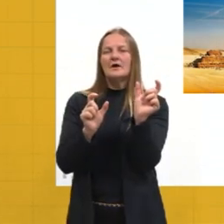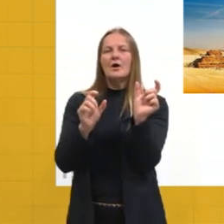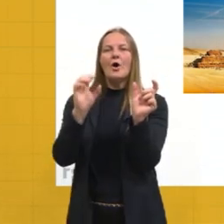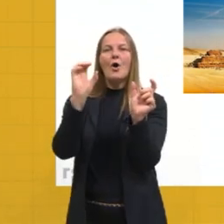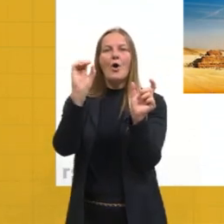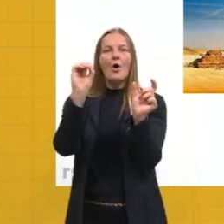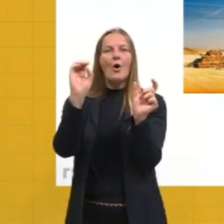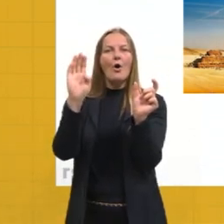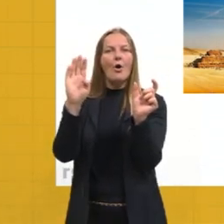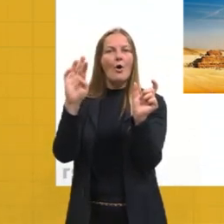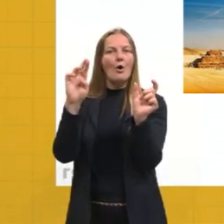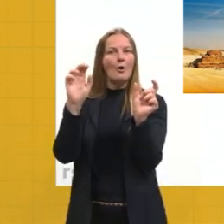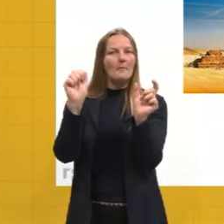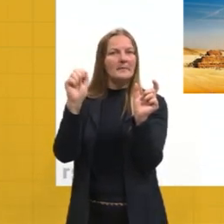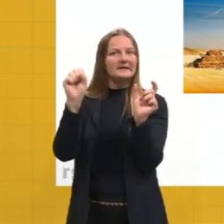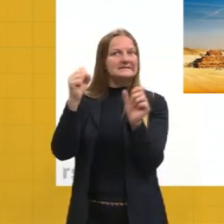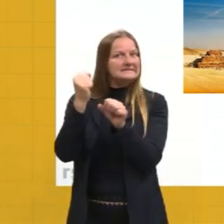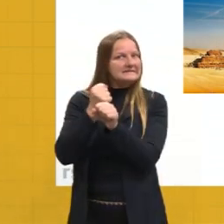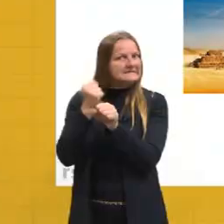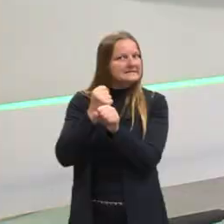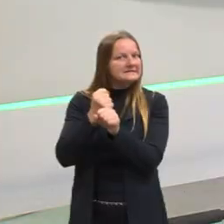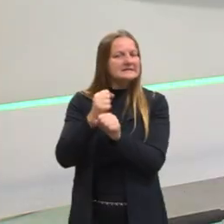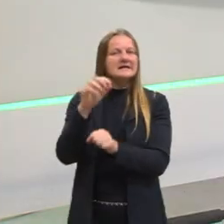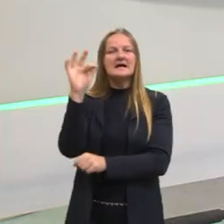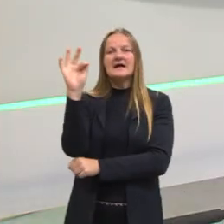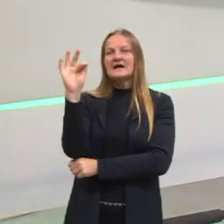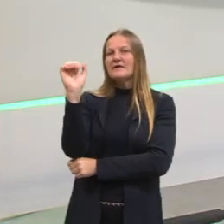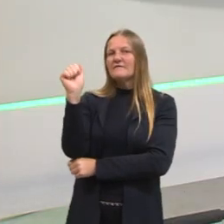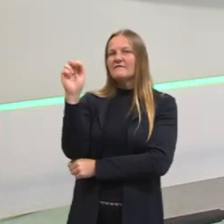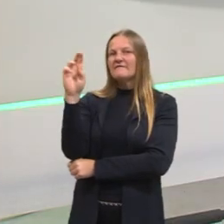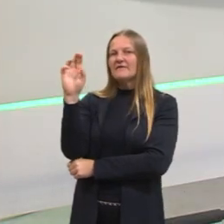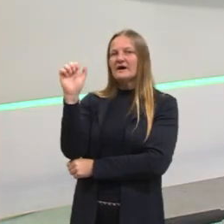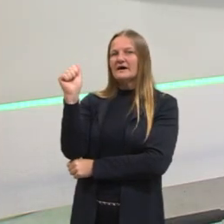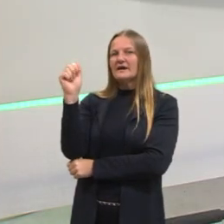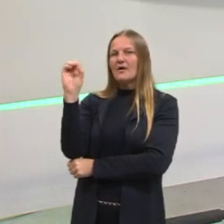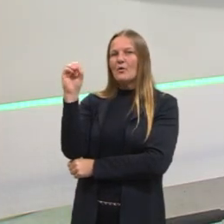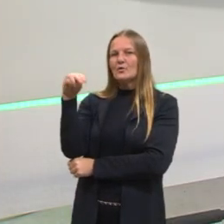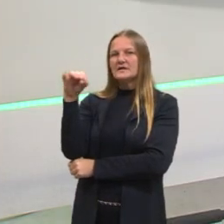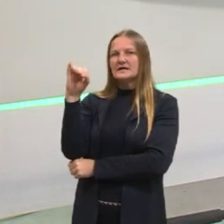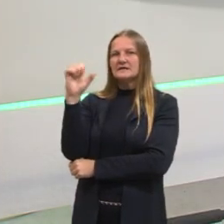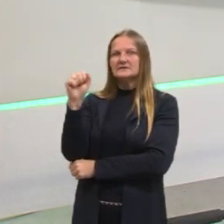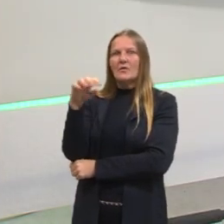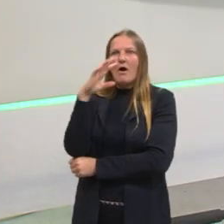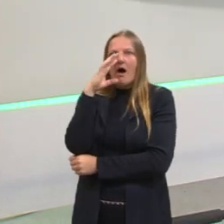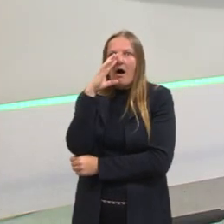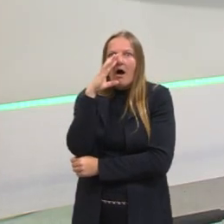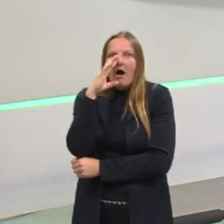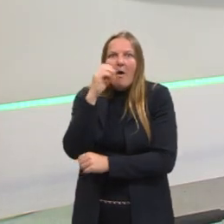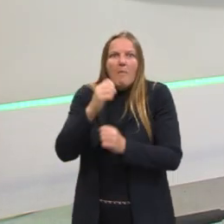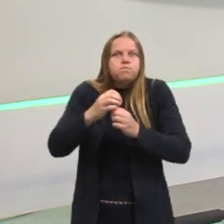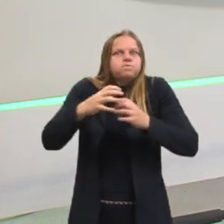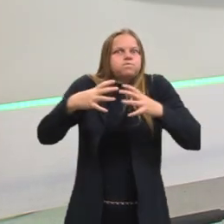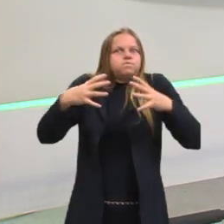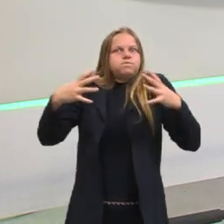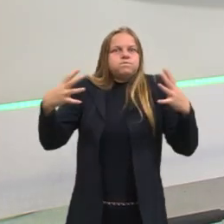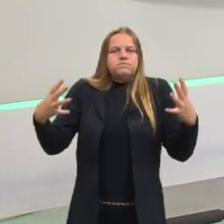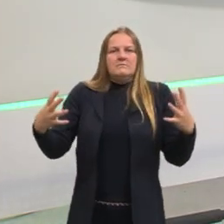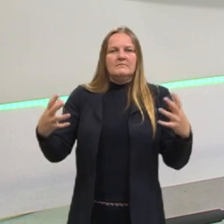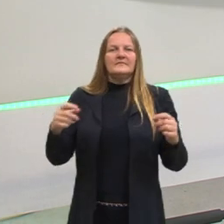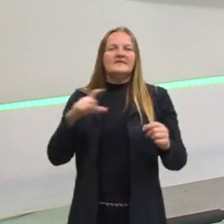lá quando a gente Escuta esse termo nós estamos falando então dessas obras monumentais nessas obras de grande porte